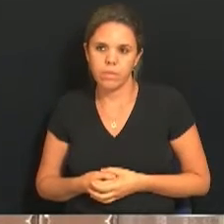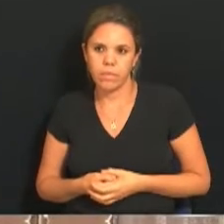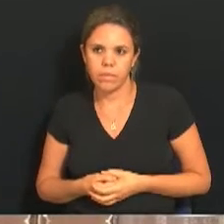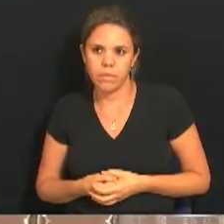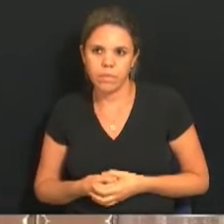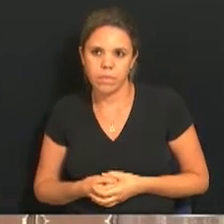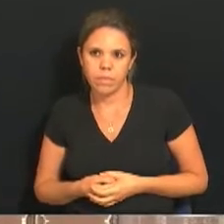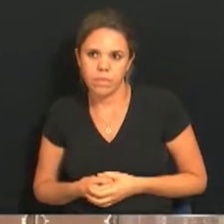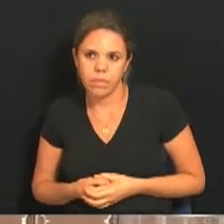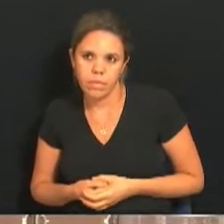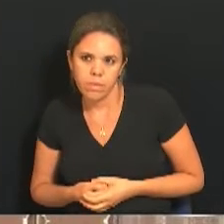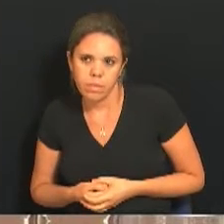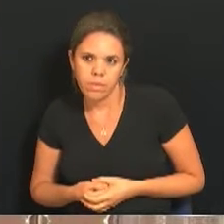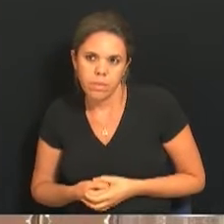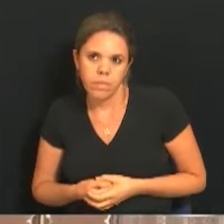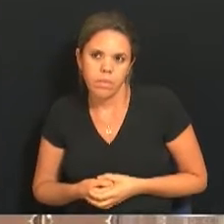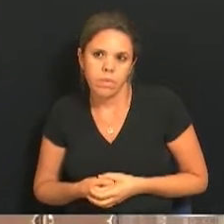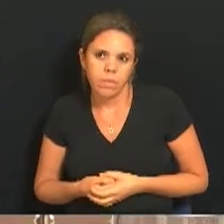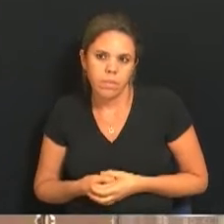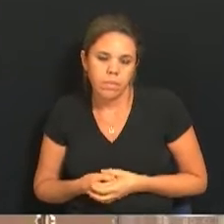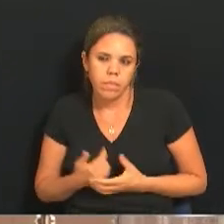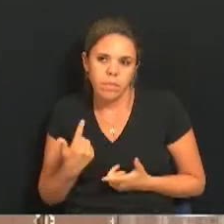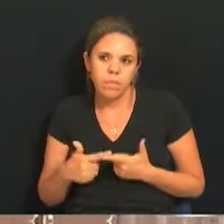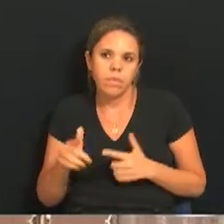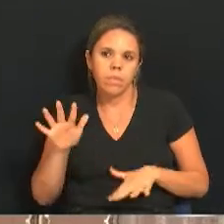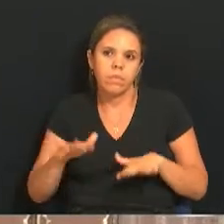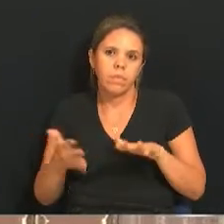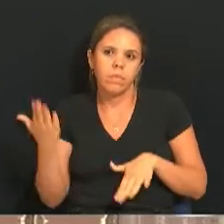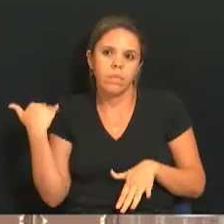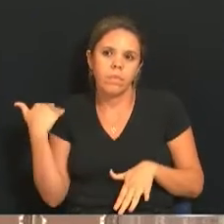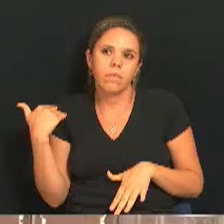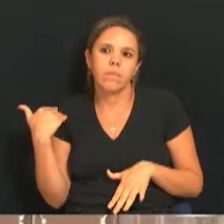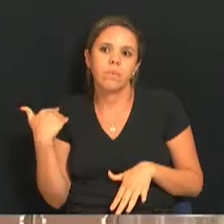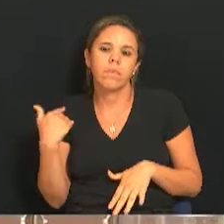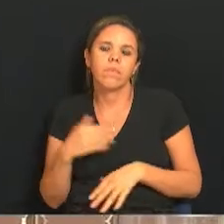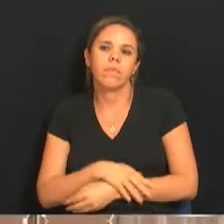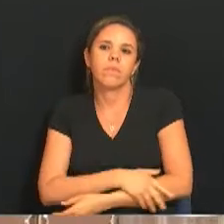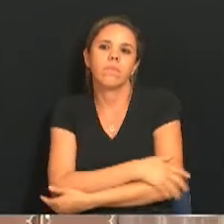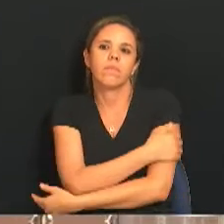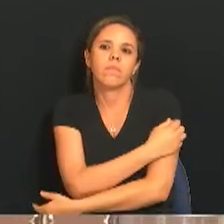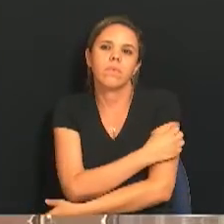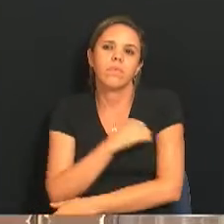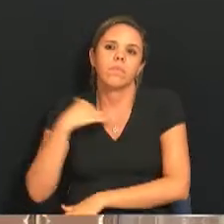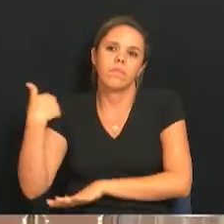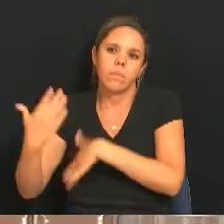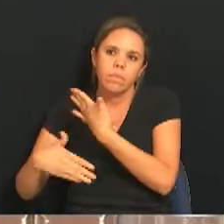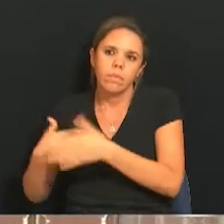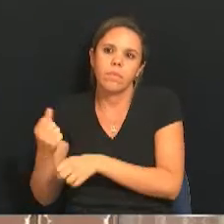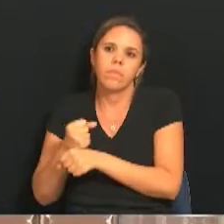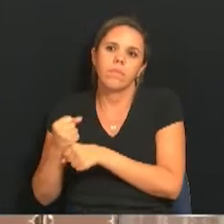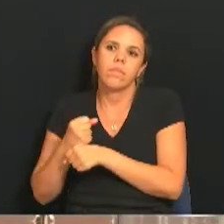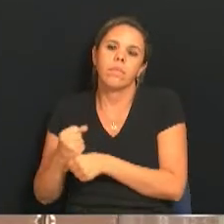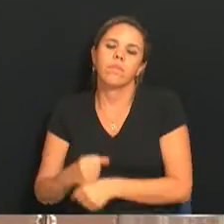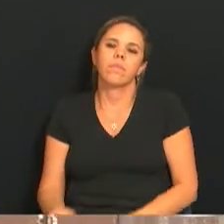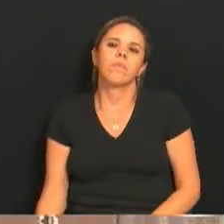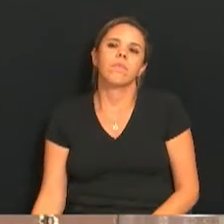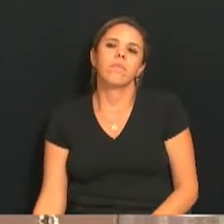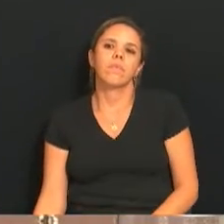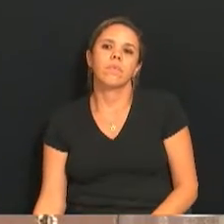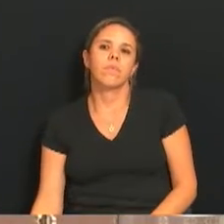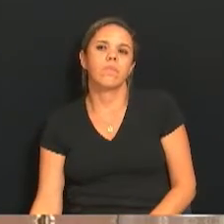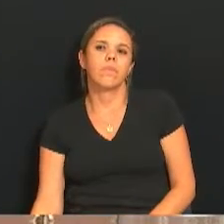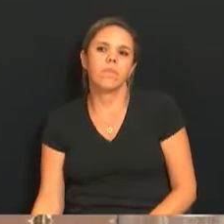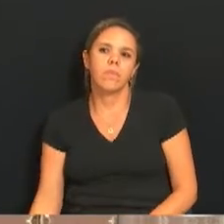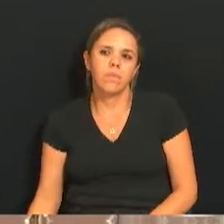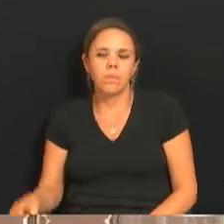fato, ou se não uma circunstância, uma situação que já vem acontecendo há muitos anos. Pelo menos do que eu me